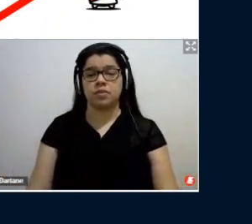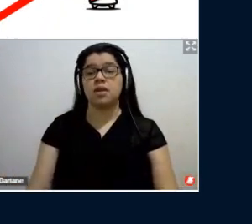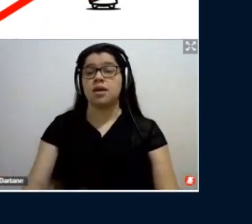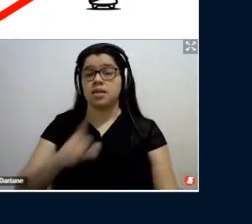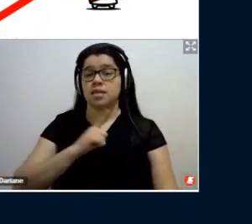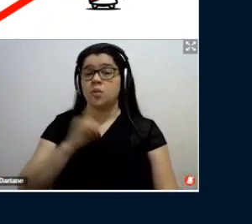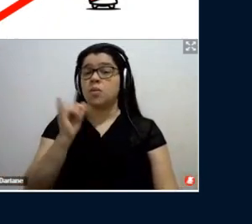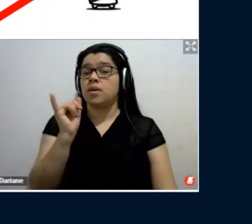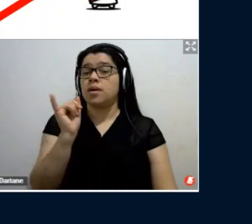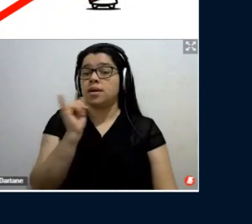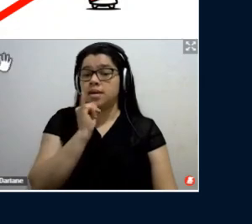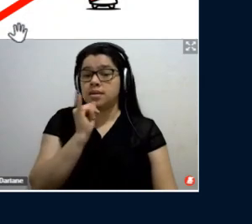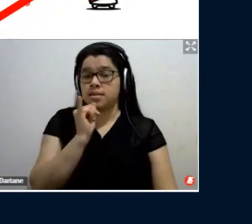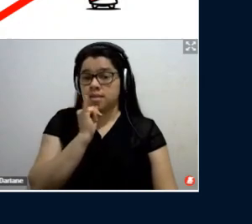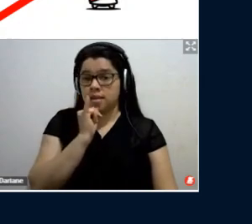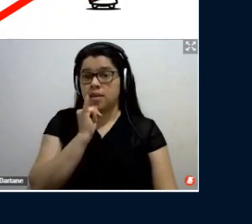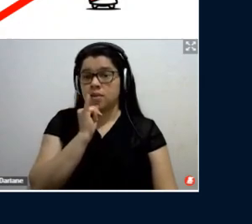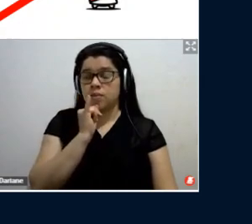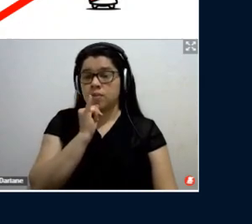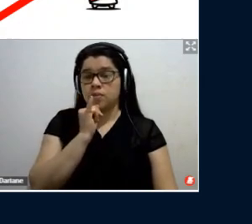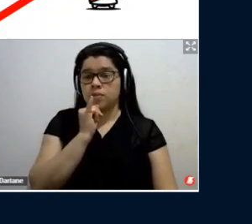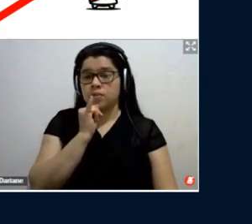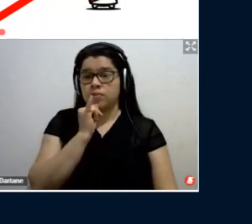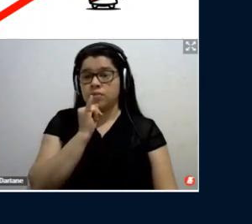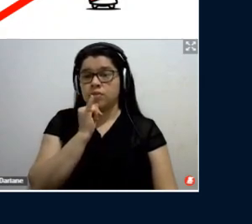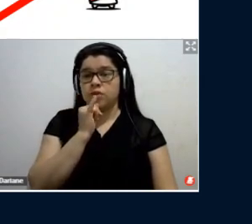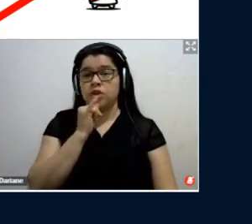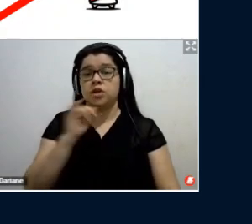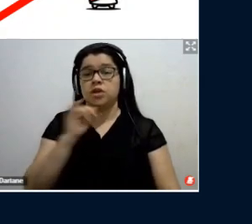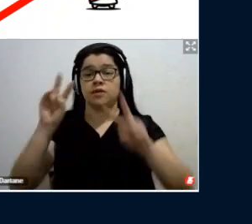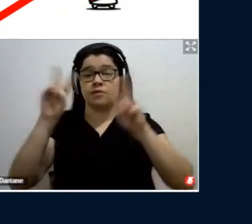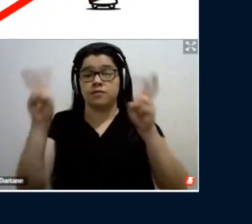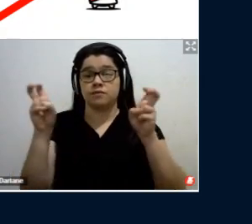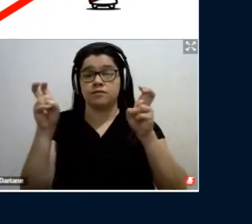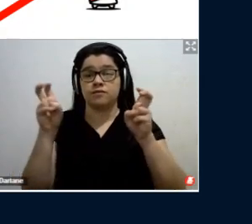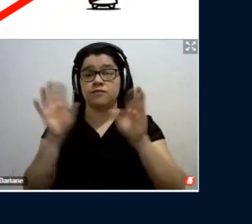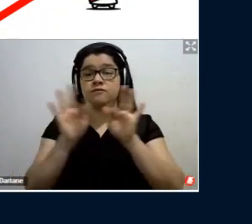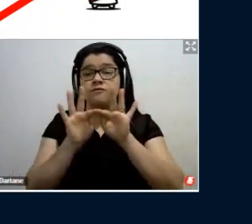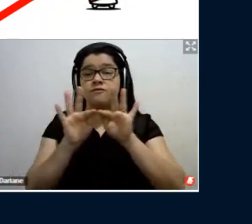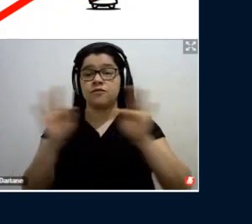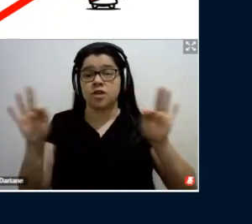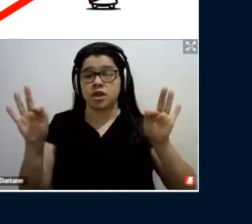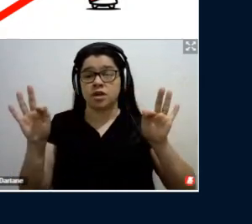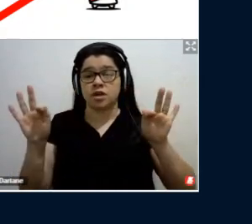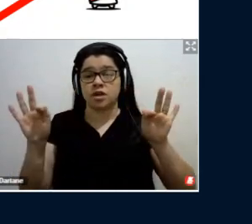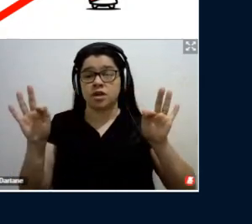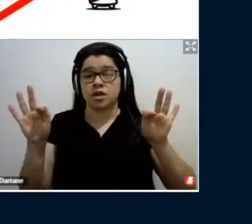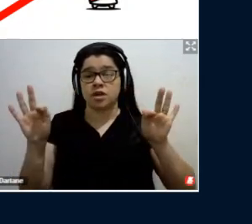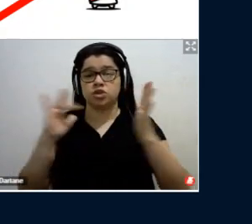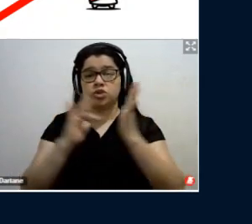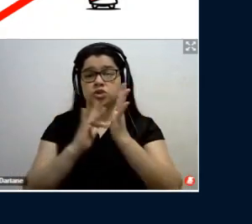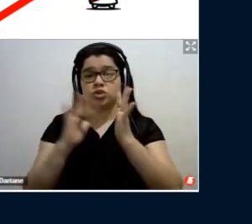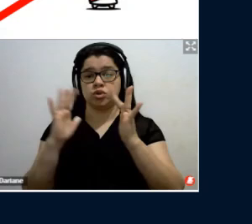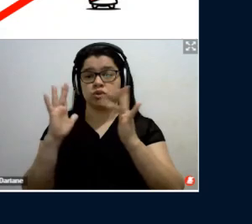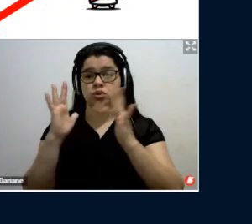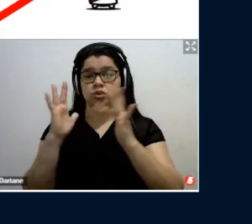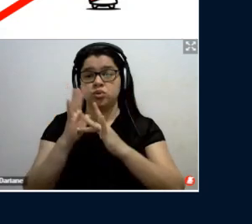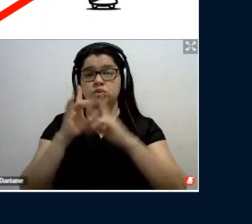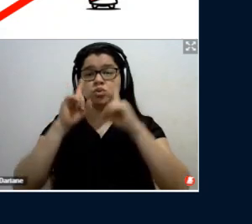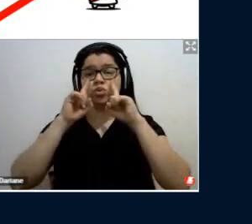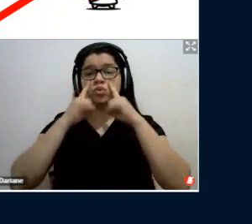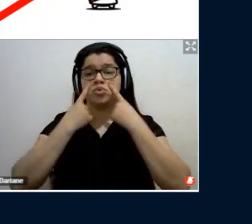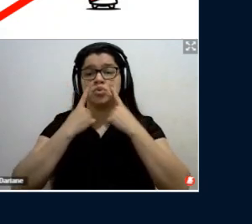dos termos essenciais. Na frase, Jesus chorou, nós temos apenas os termos essenciais. O